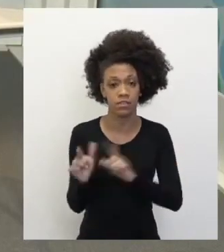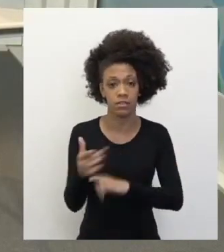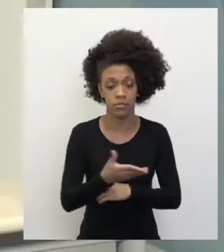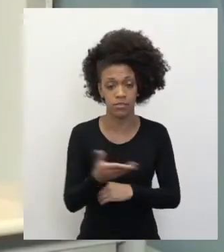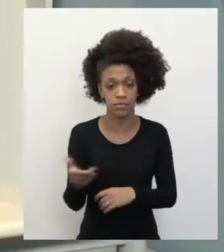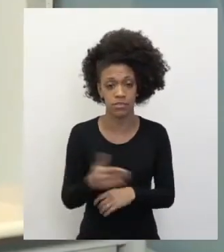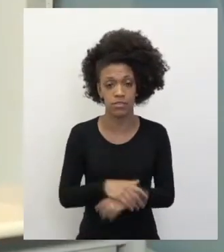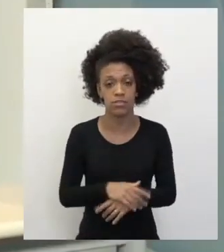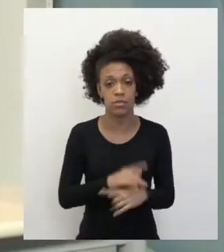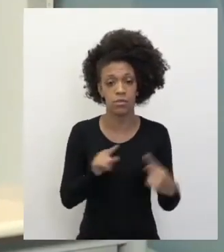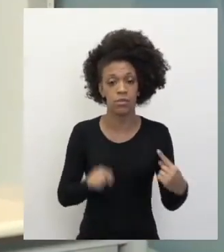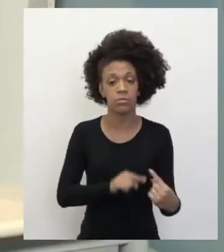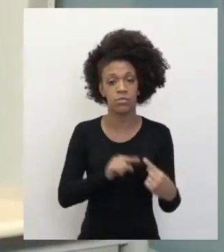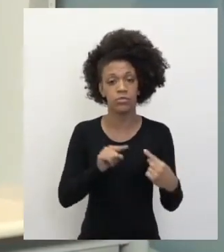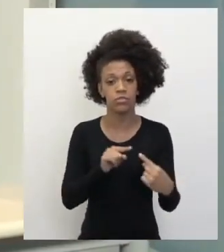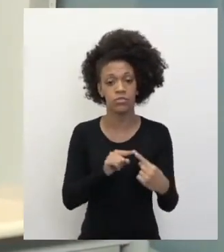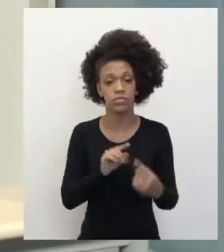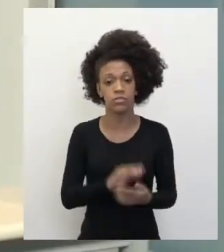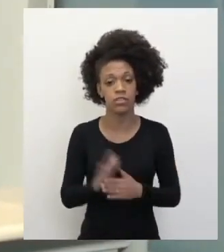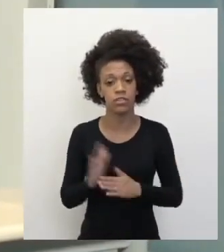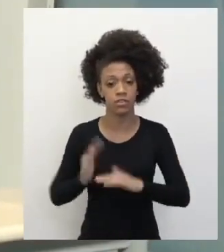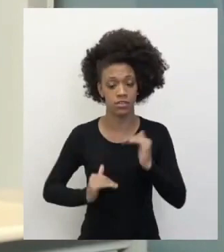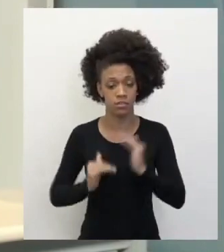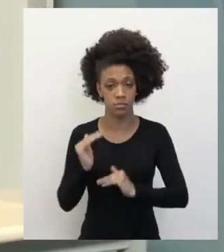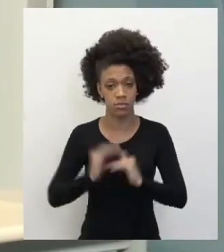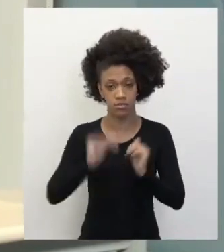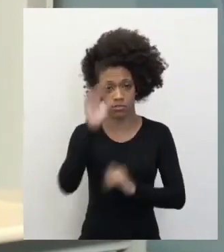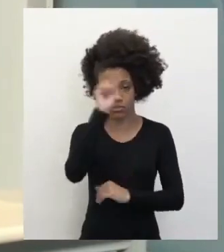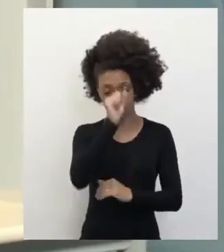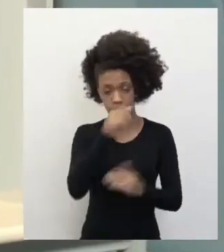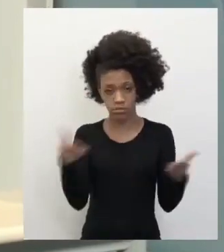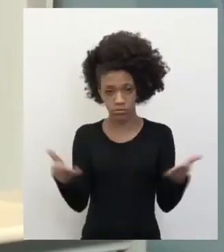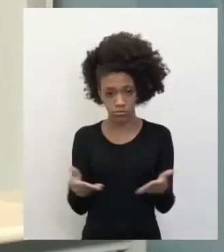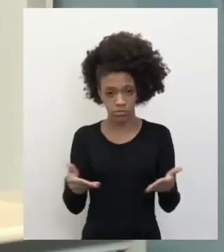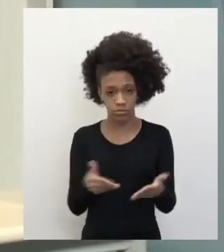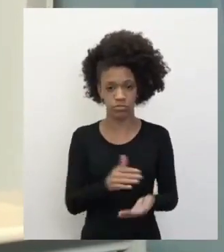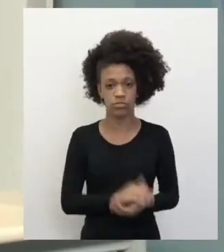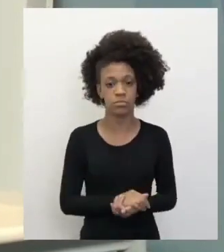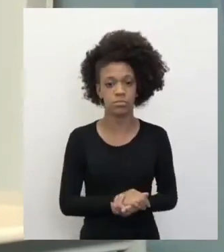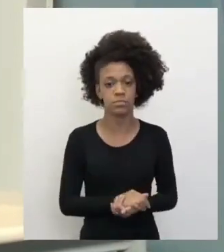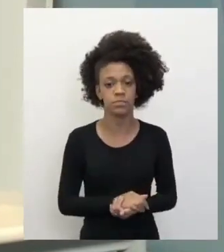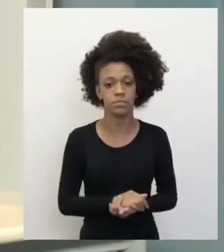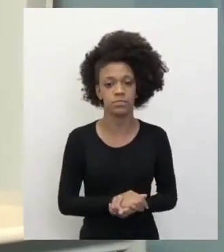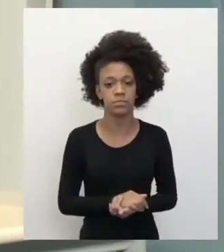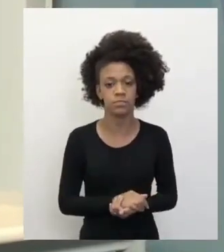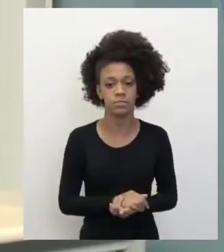vocês o objetivo e a habilidade que trabalharemos na aula de hoje.